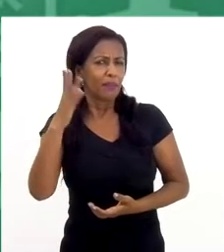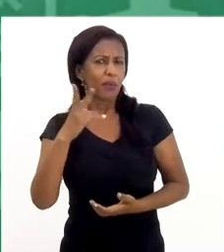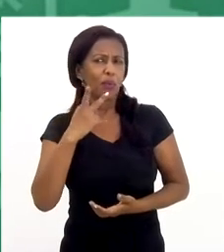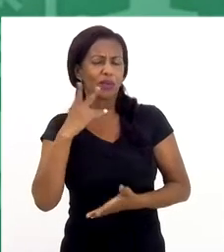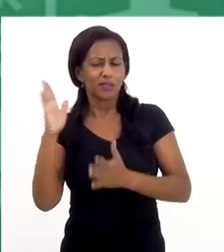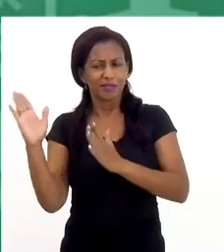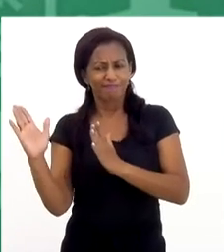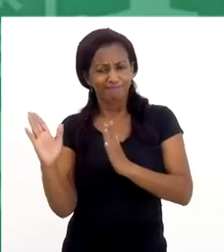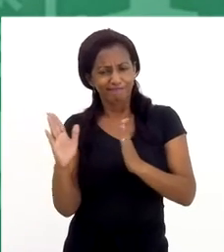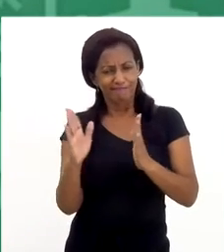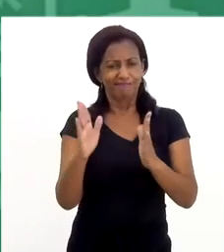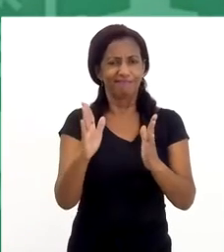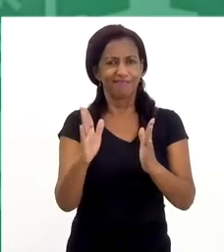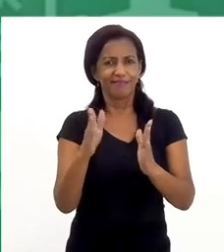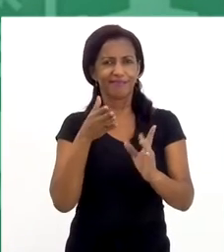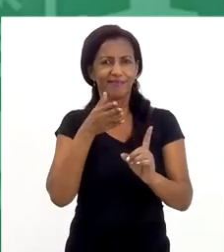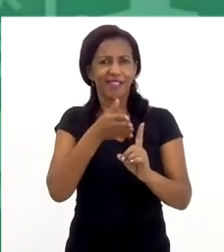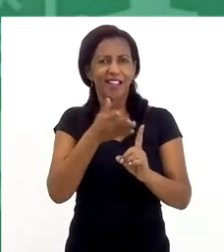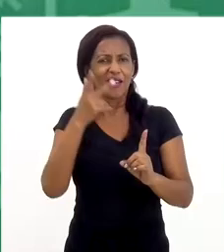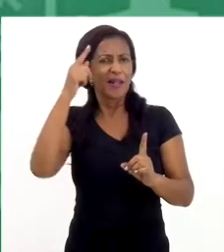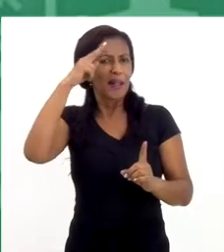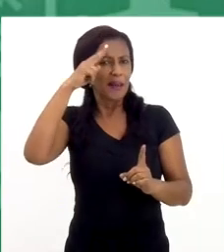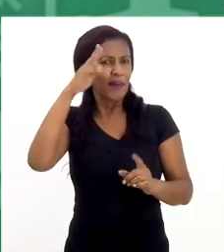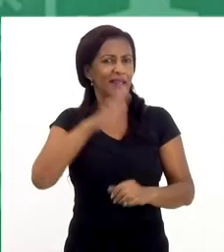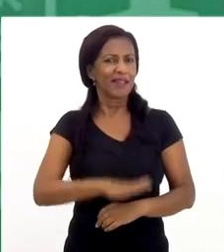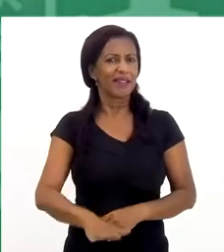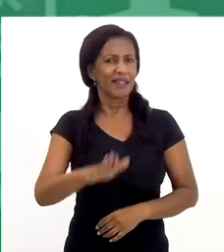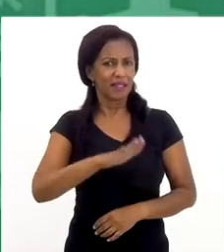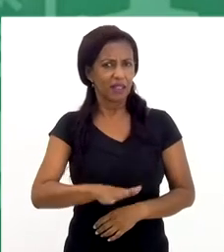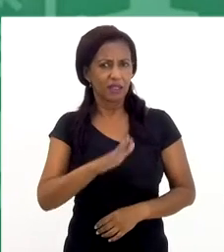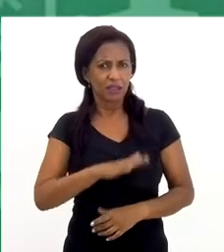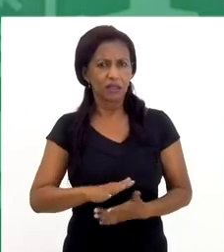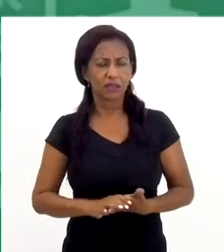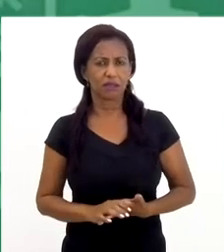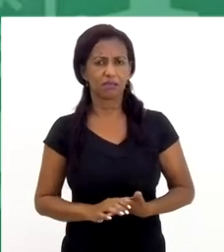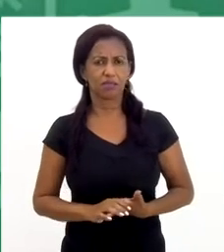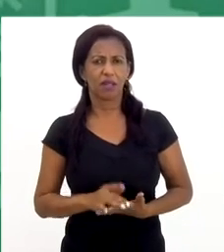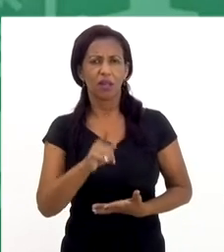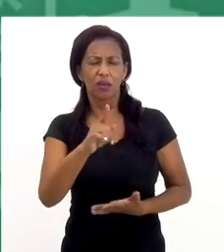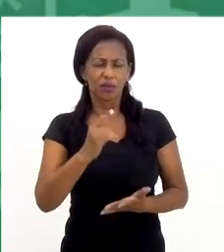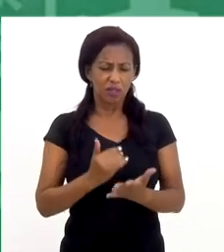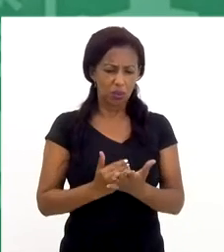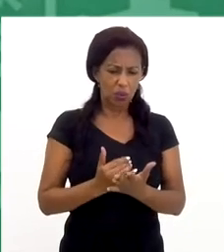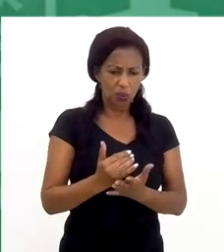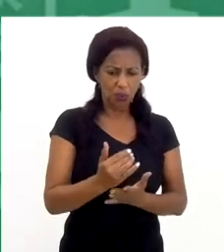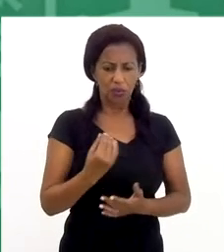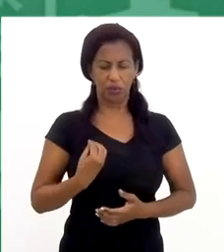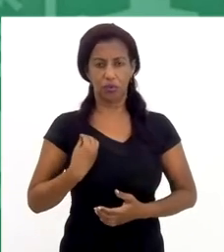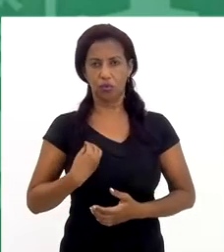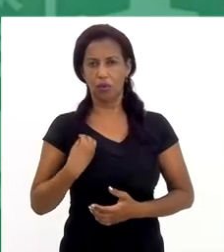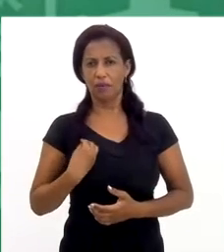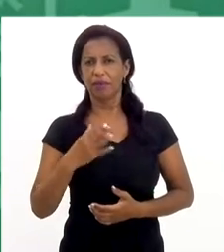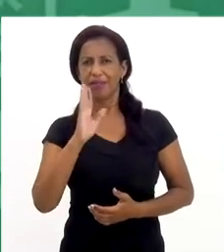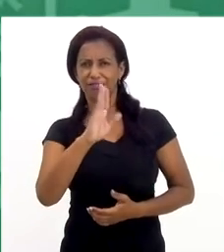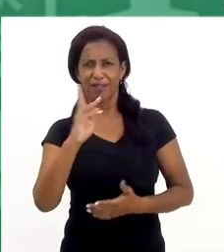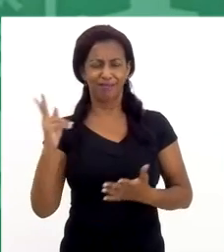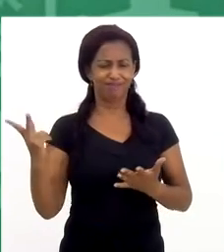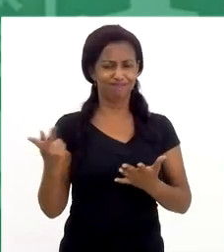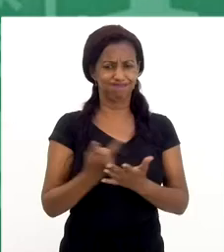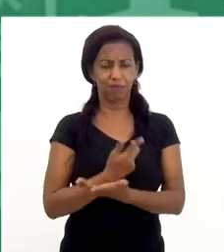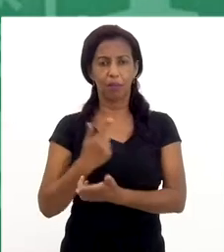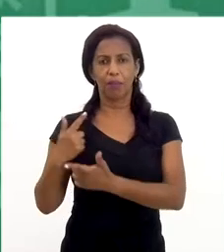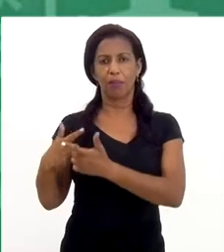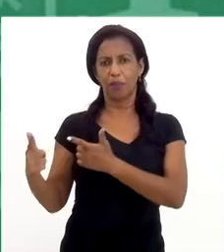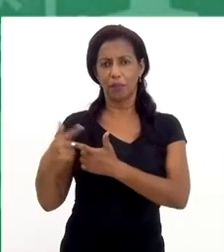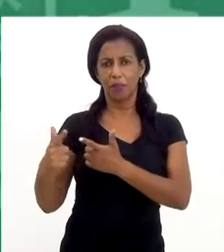Principalmente quando a gente vai aí para o para para questão de crianças né você desde o início aí da sua vida você